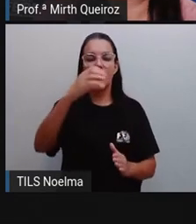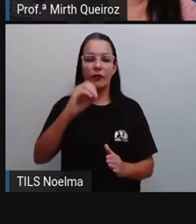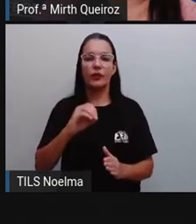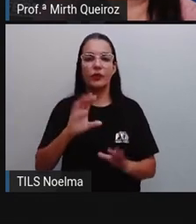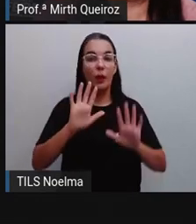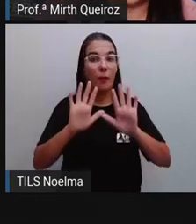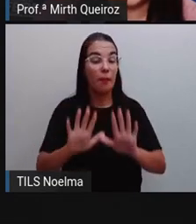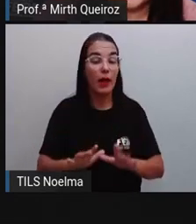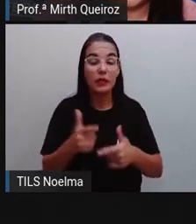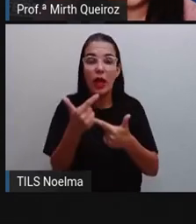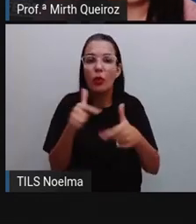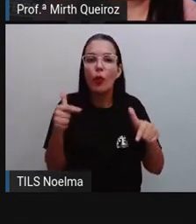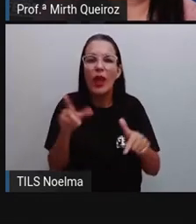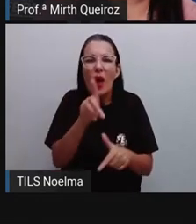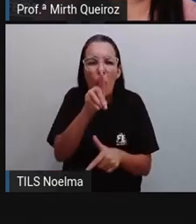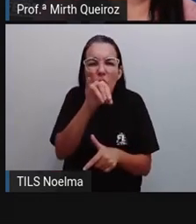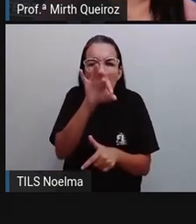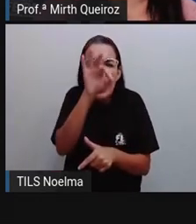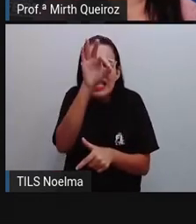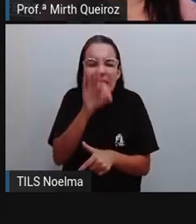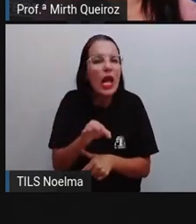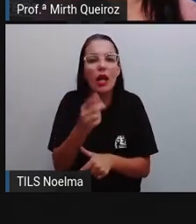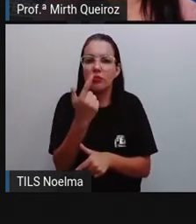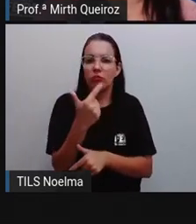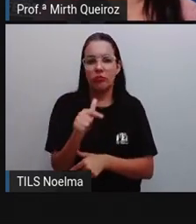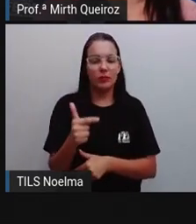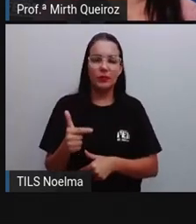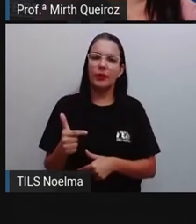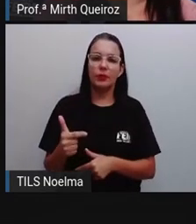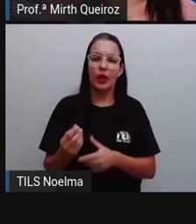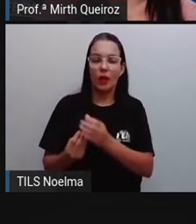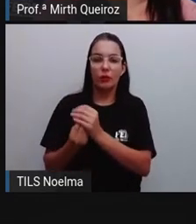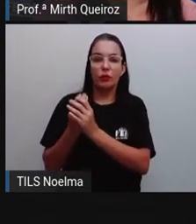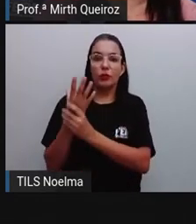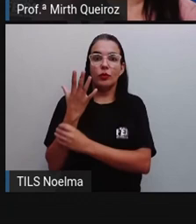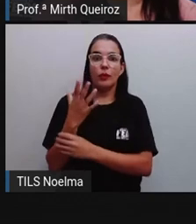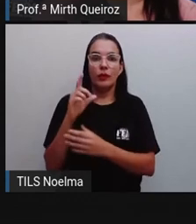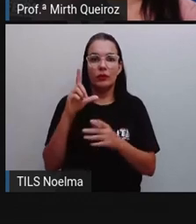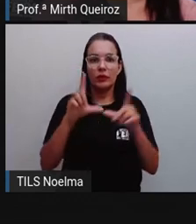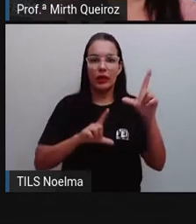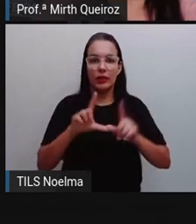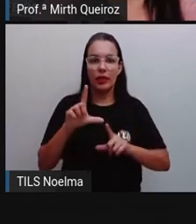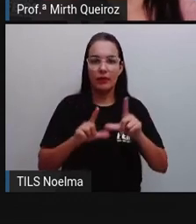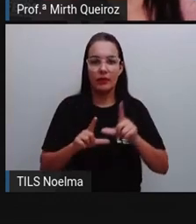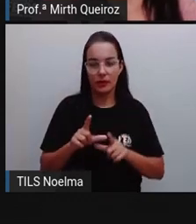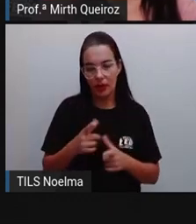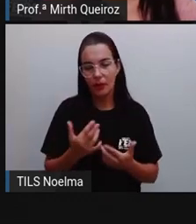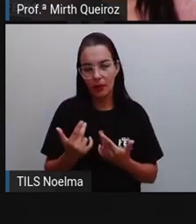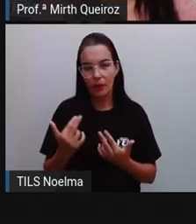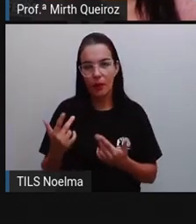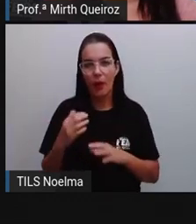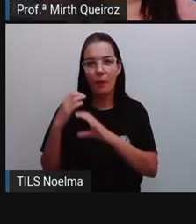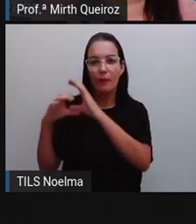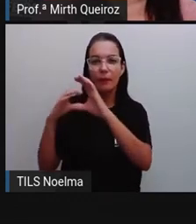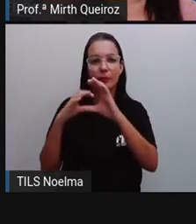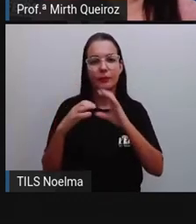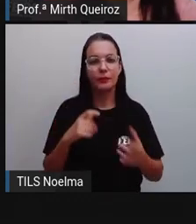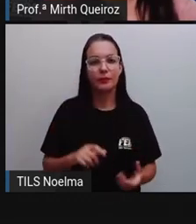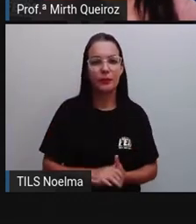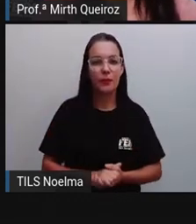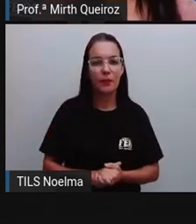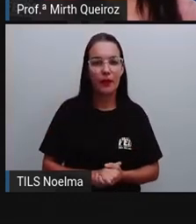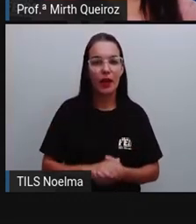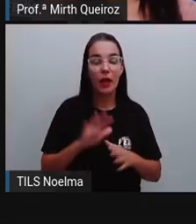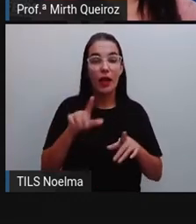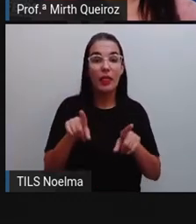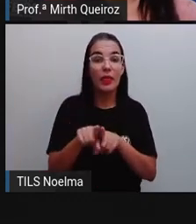1920, mas não se tem uma data exata, né, do surgimento da televisão, como acontece com os outros meios de comunicação.